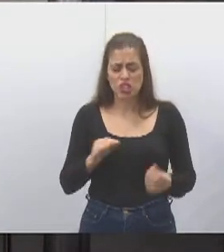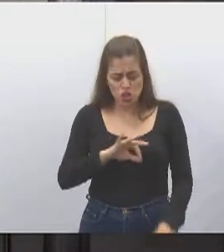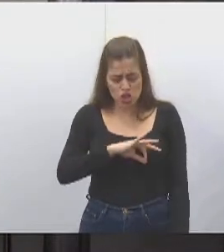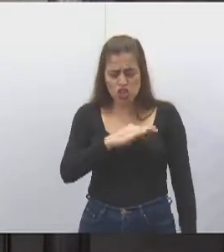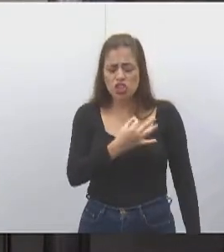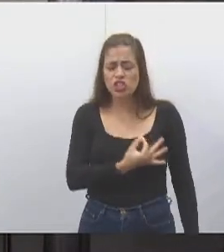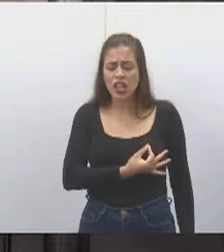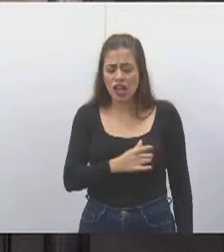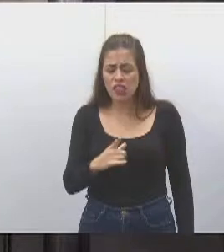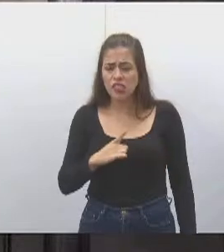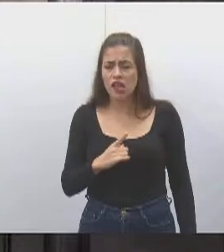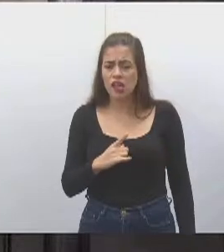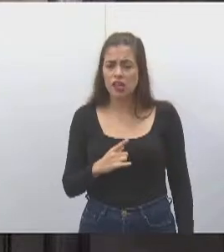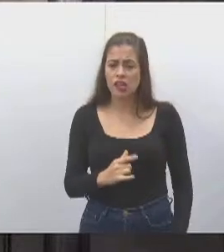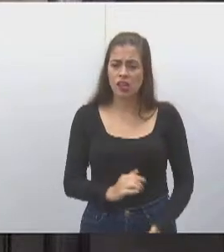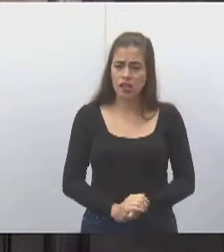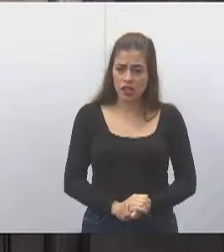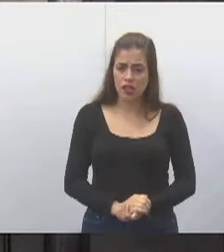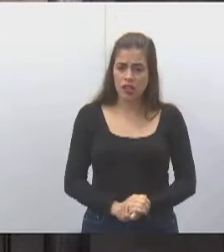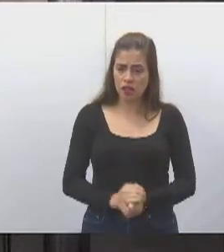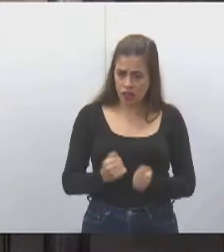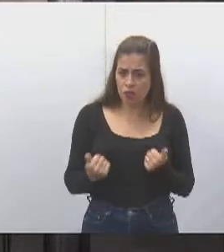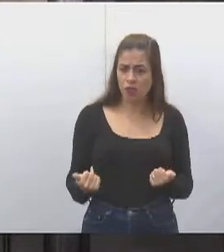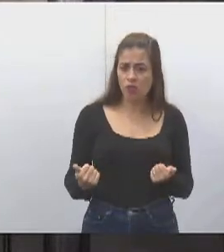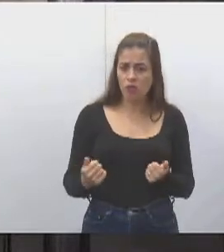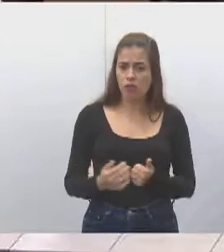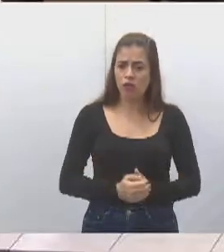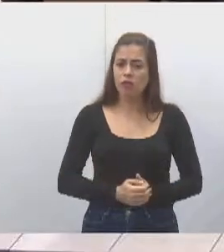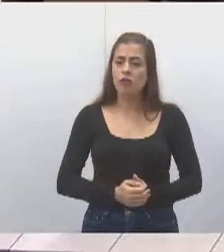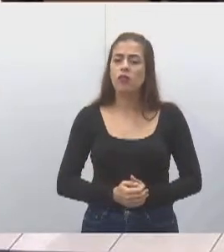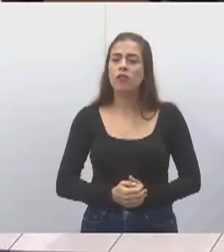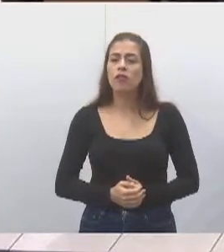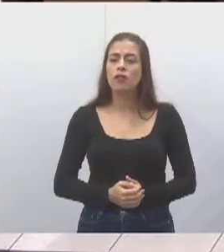digna, né? Tá bom?